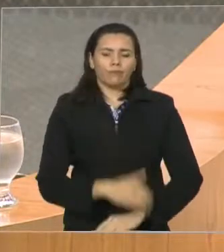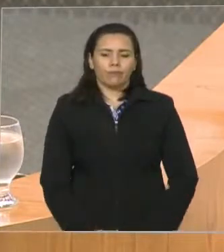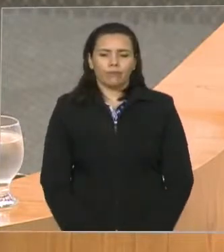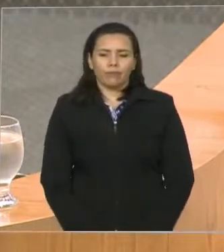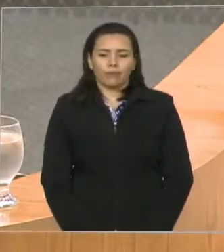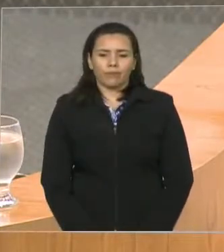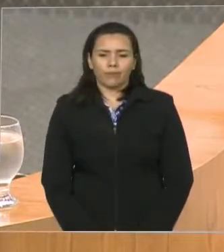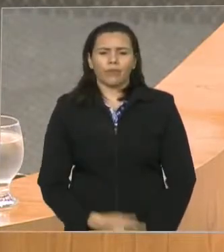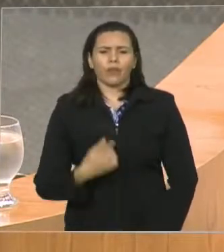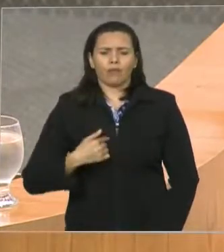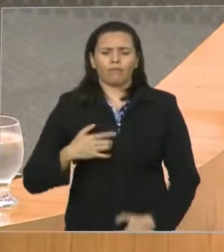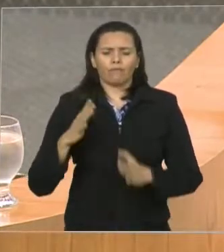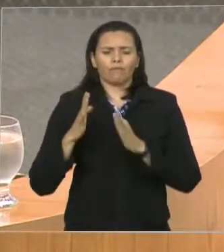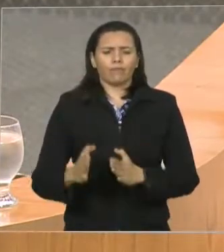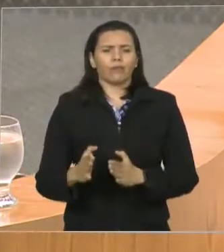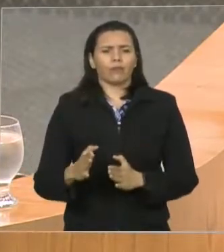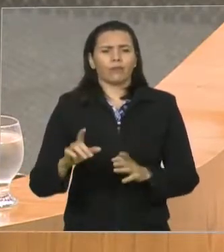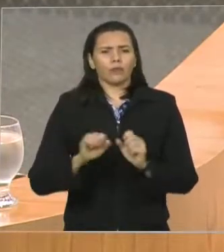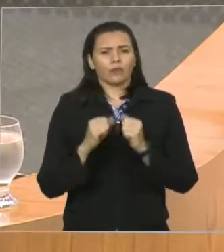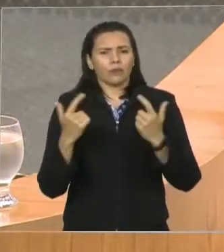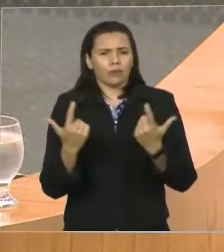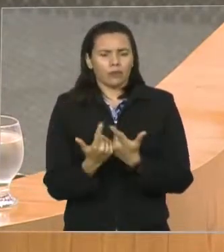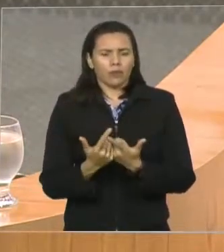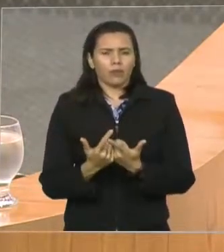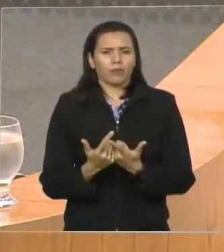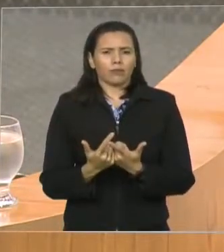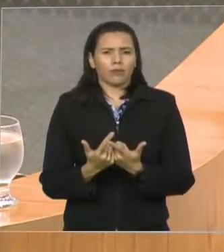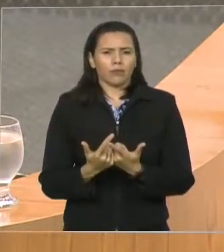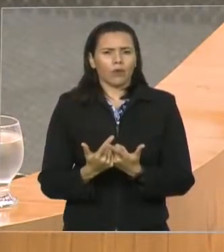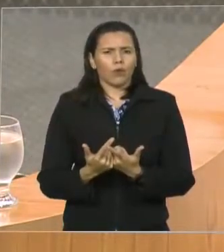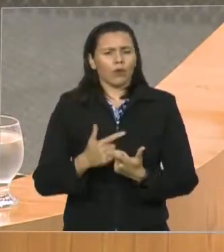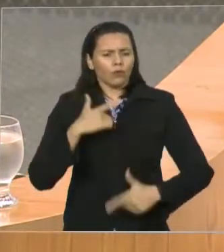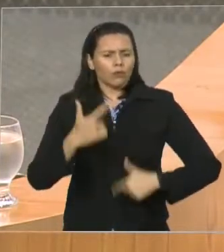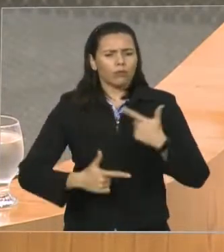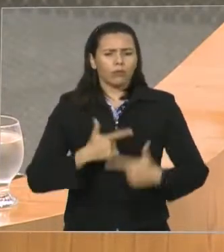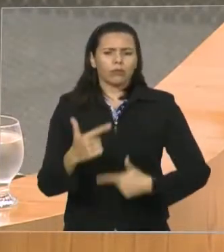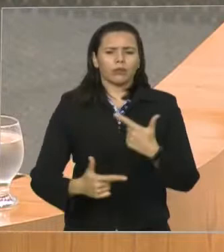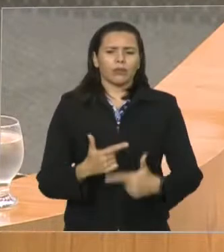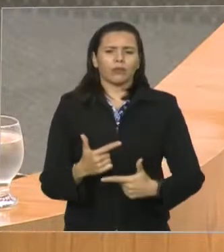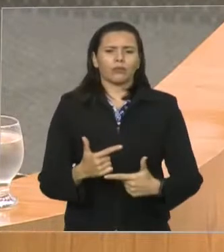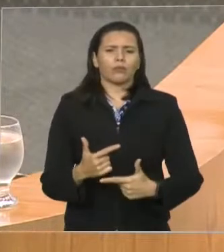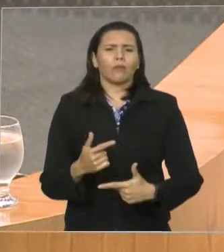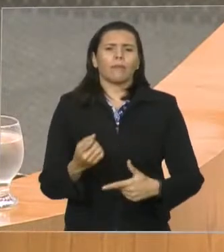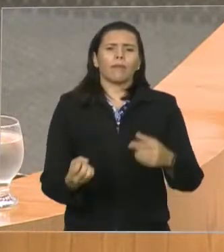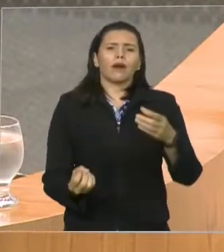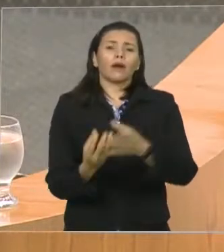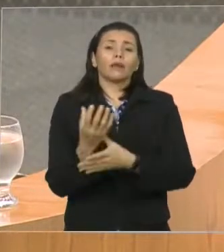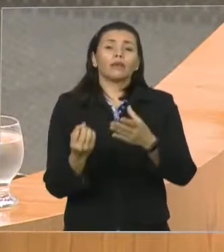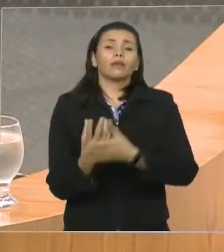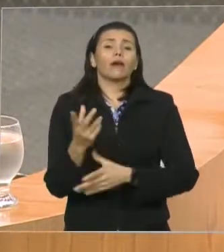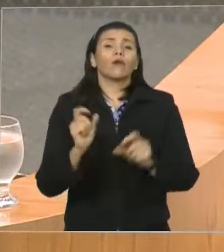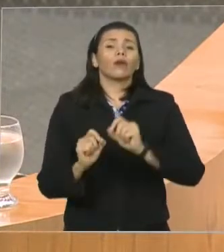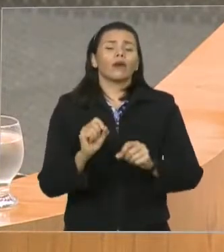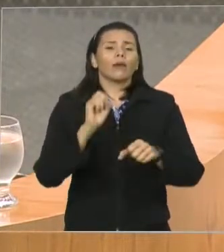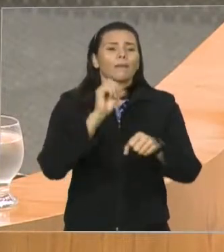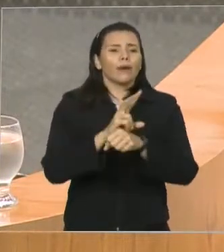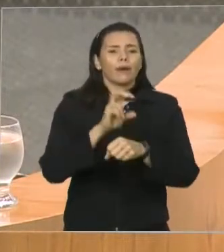Vamos continuar firme nesta casa, lutando para que tenhamos geração de emprego e renda,